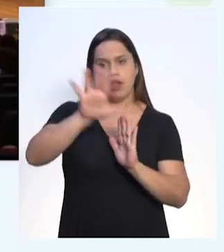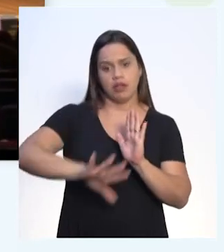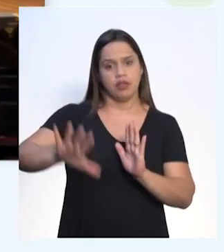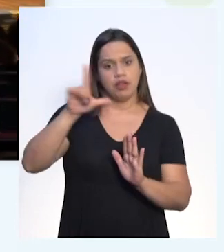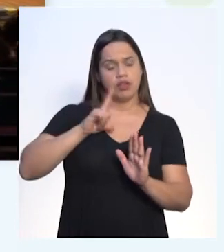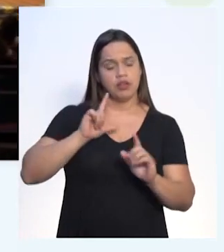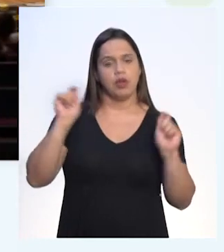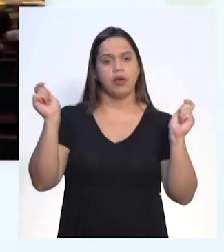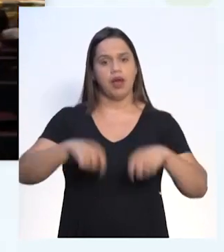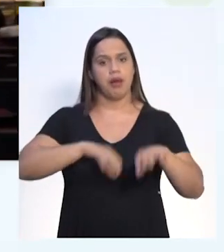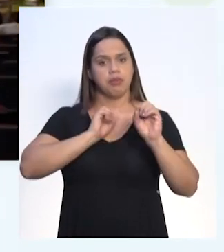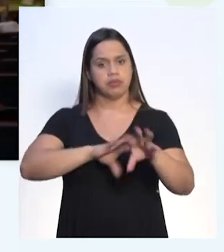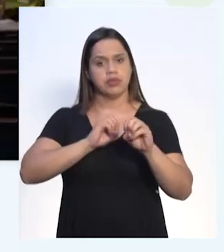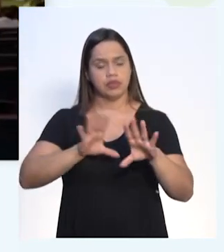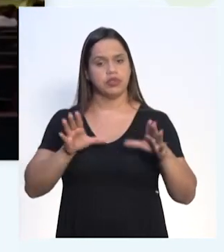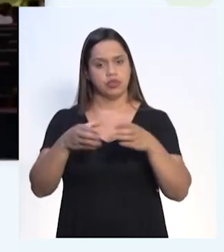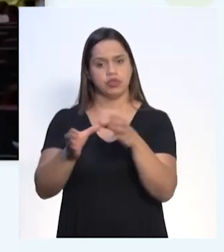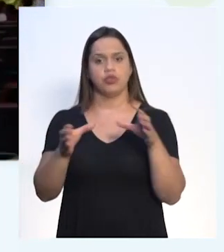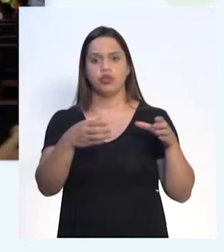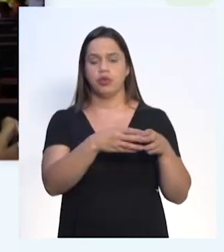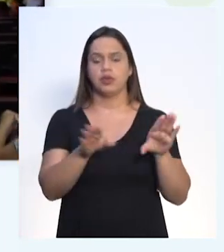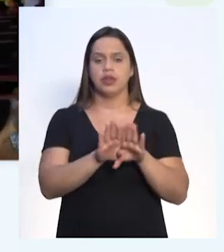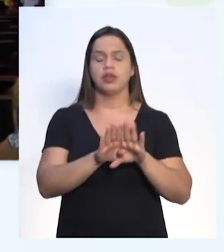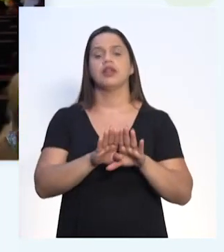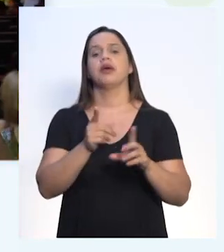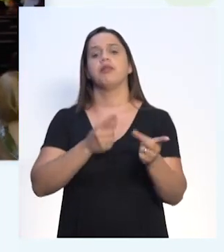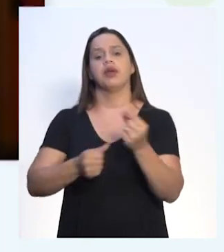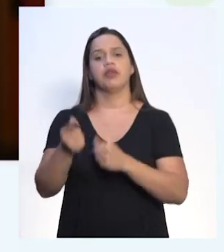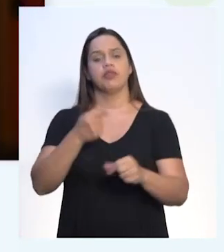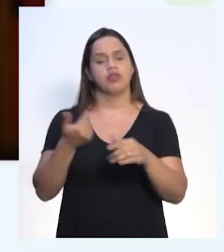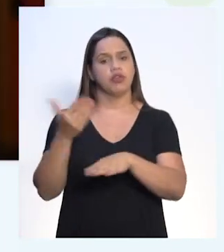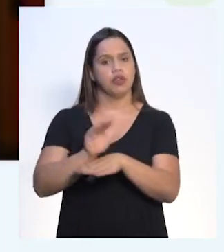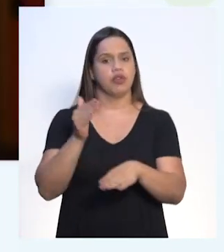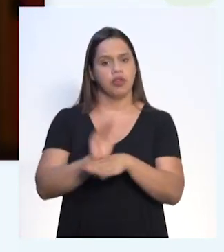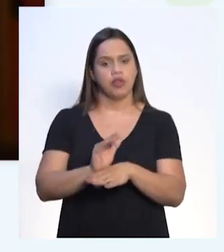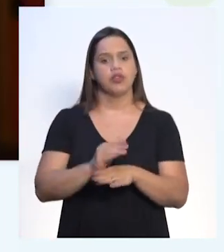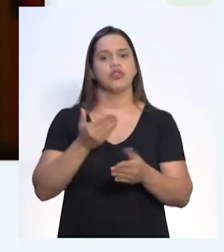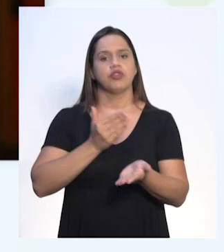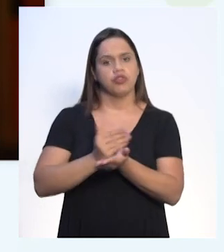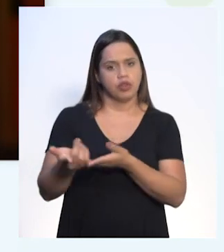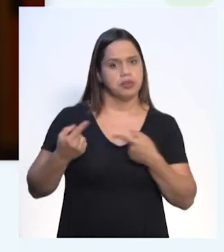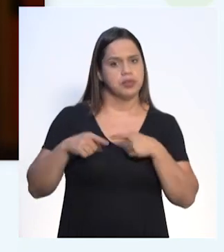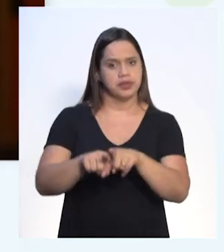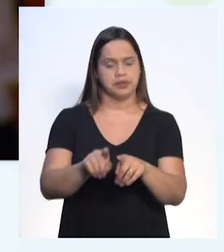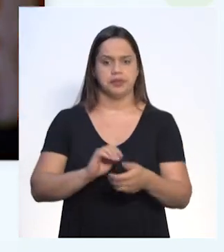a capacitação dos grupos e o financiamento das iniciativas.